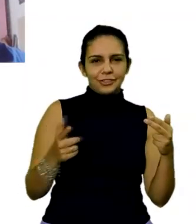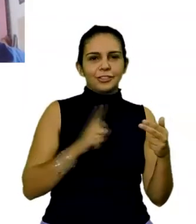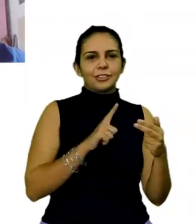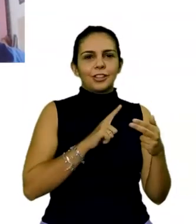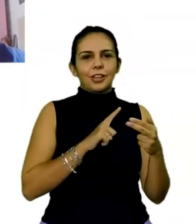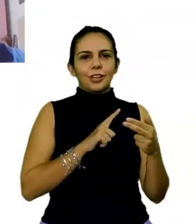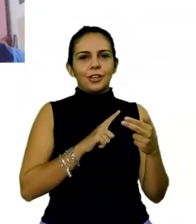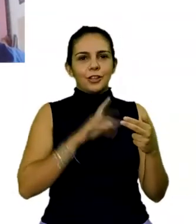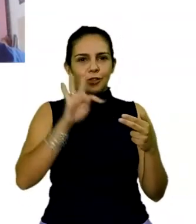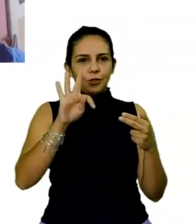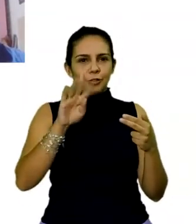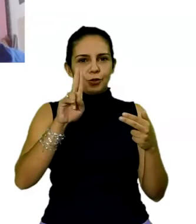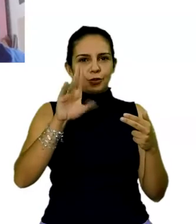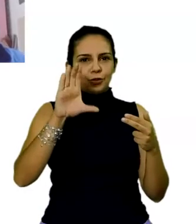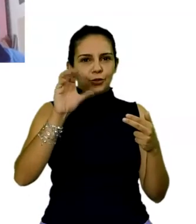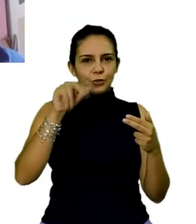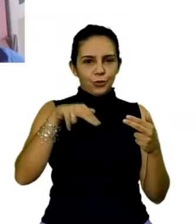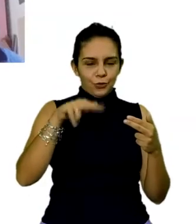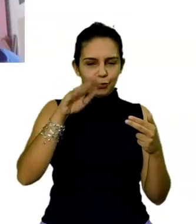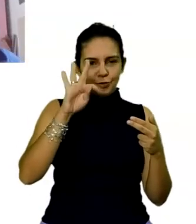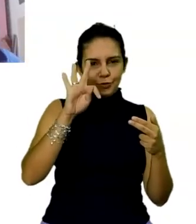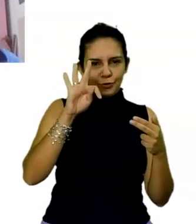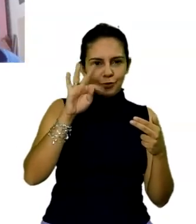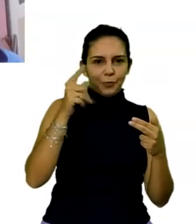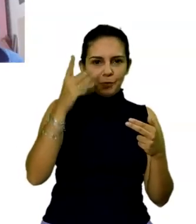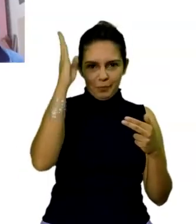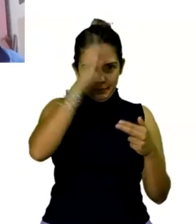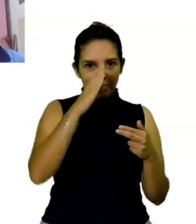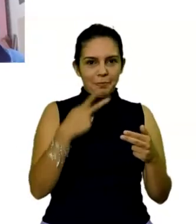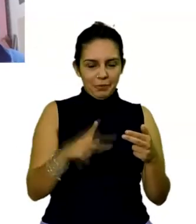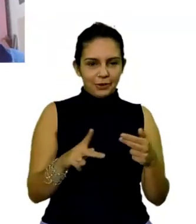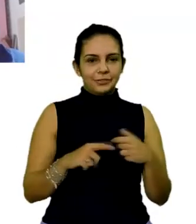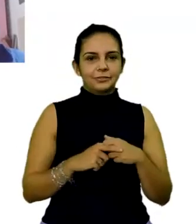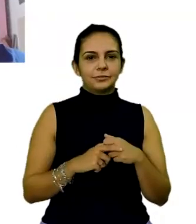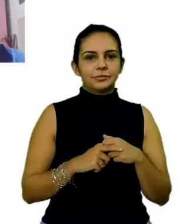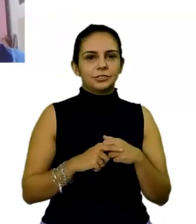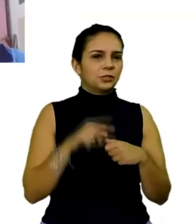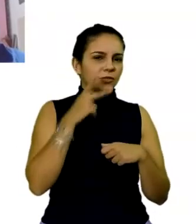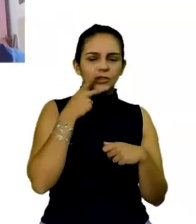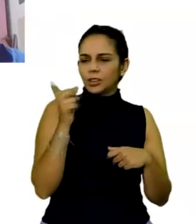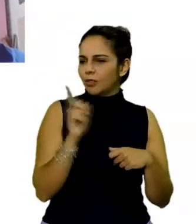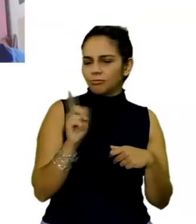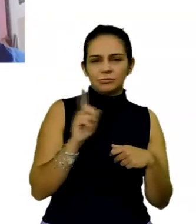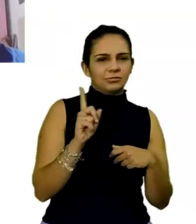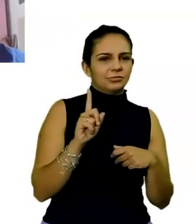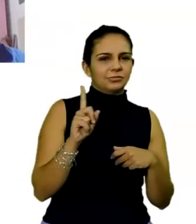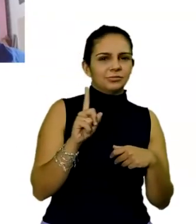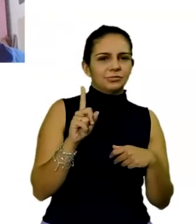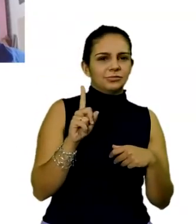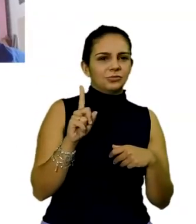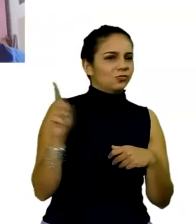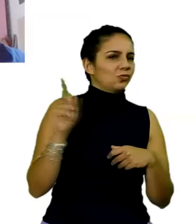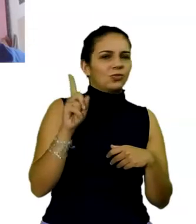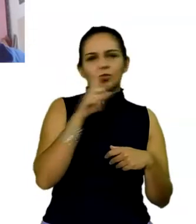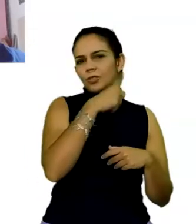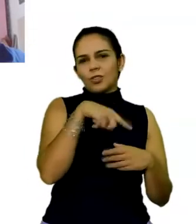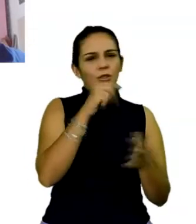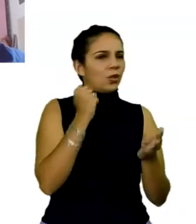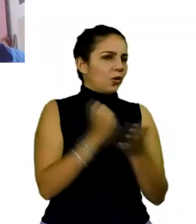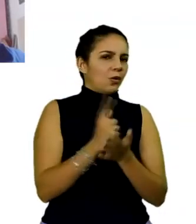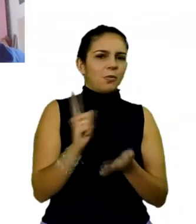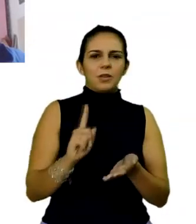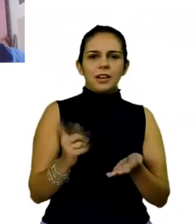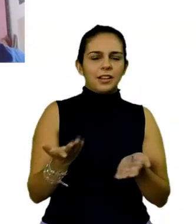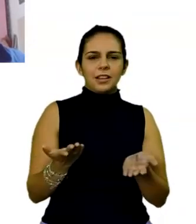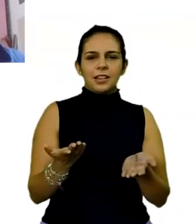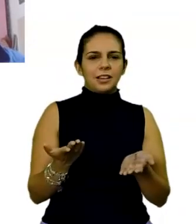tinha tucano, tinha umas coisas assim bem tropicais, e ele dizia, não, dinamarquês não vai